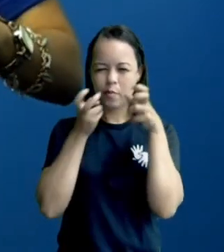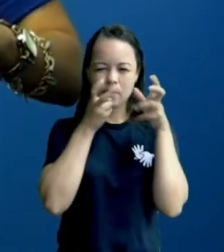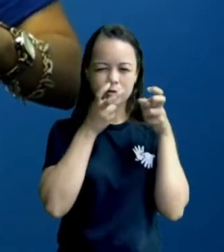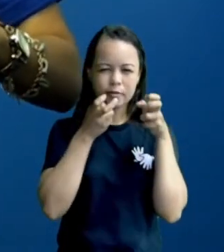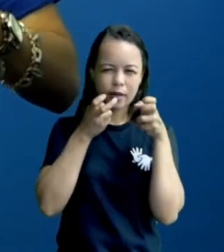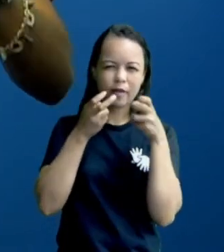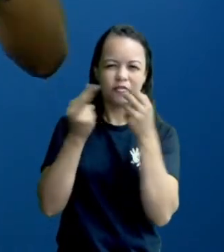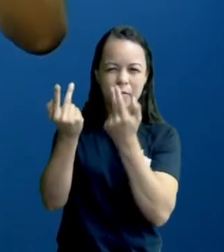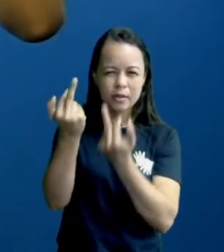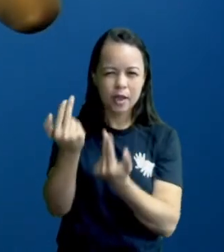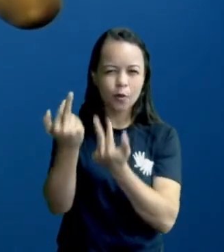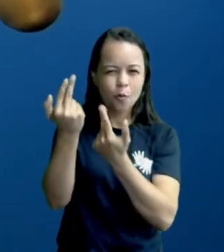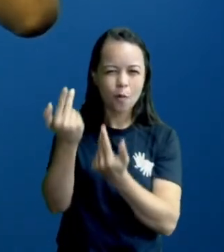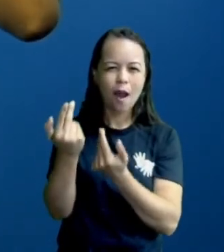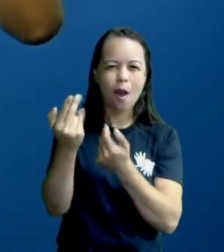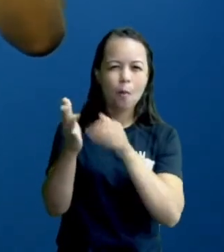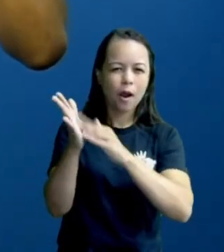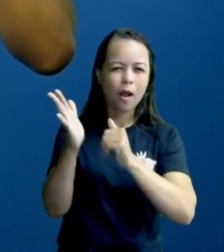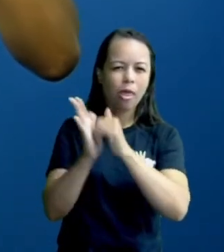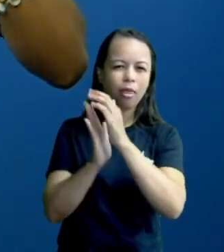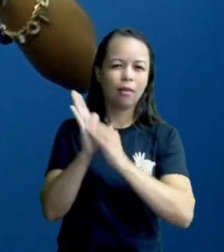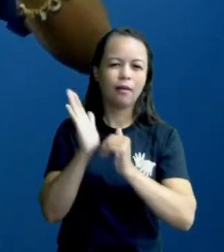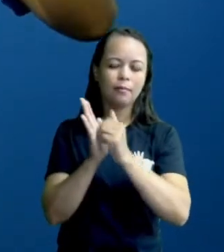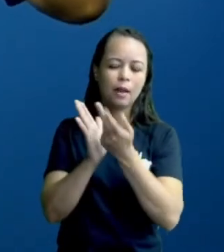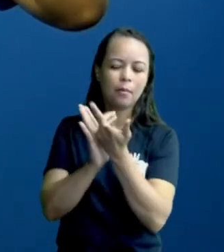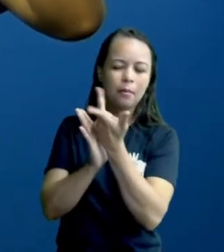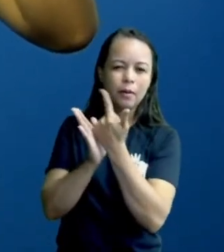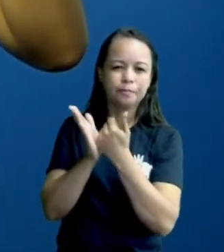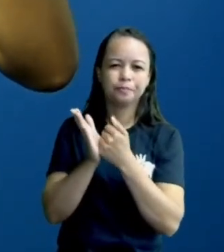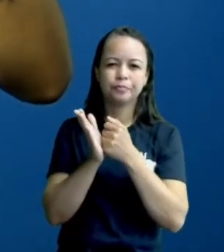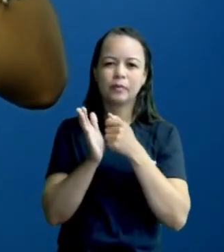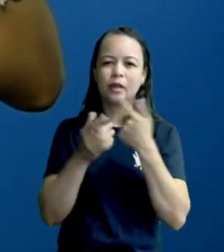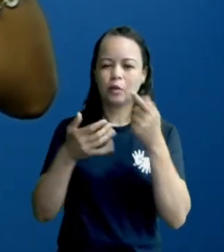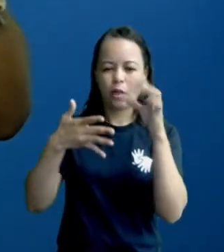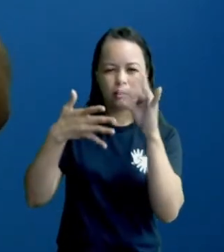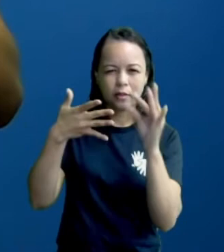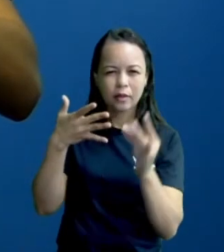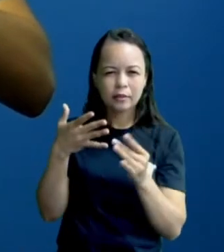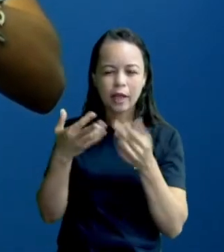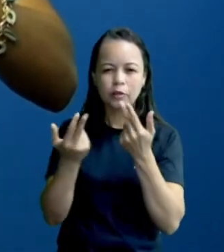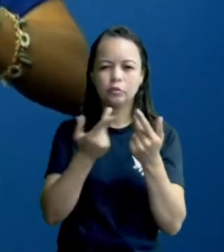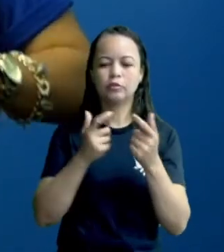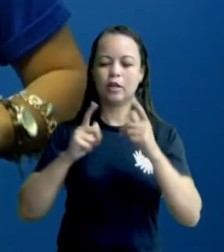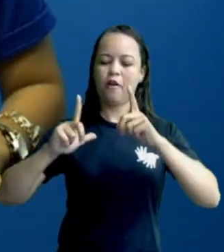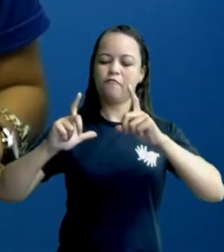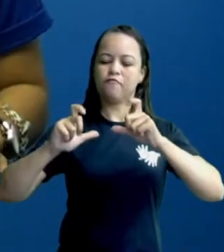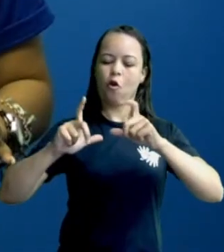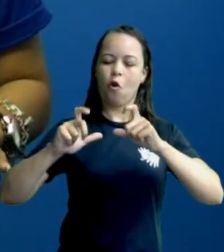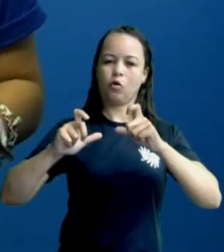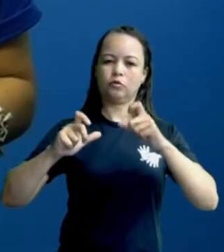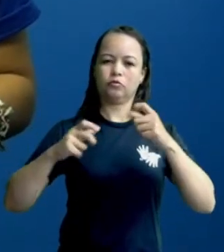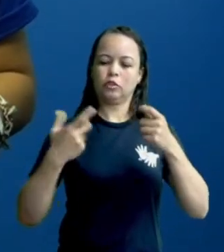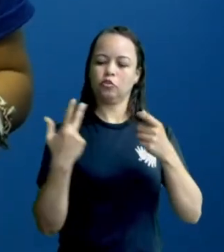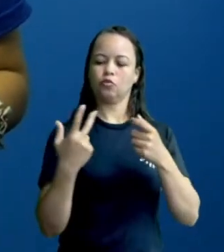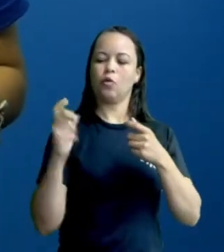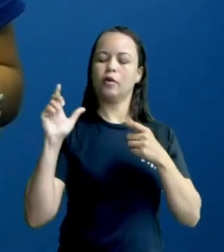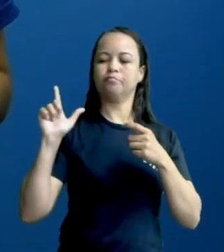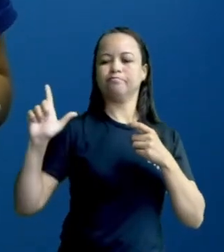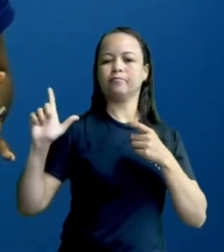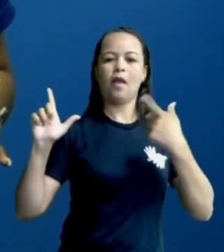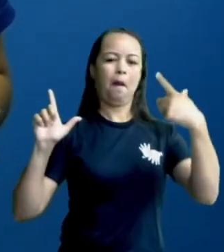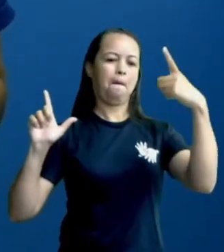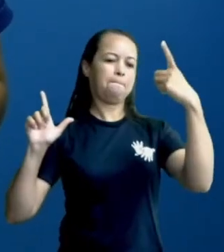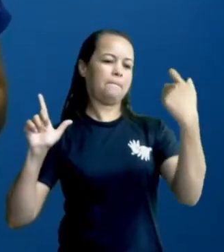direitinho, desenha, não esquece dos detalhes, tira a foto, você do lado da bandeira e manda para a tua